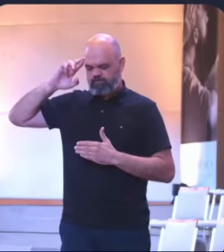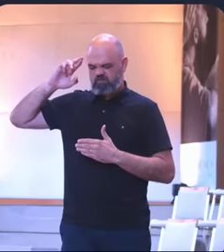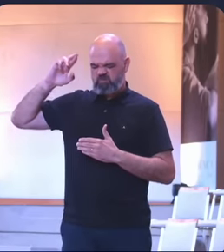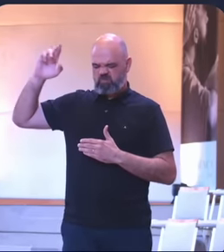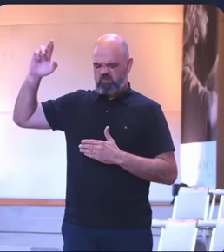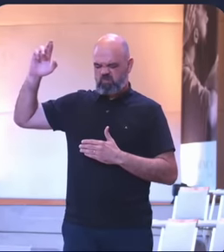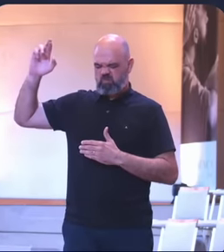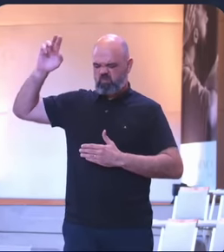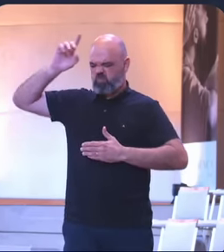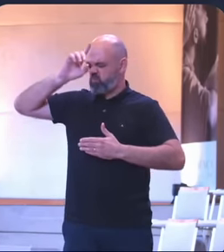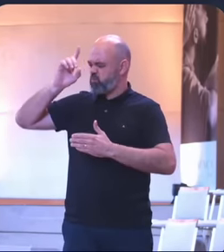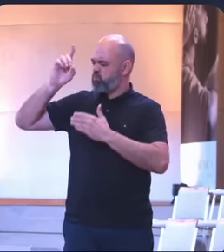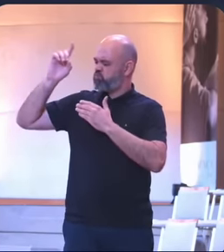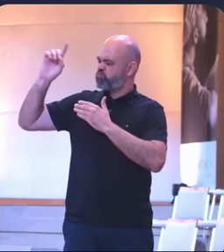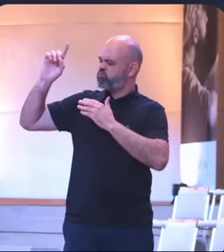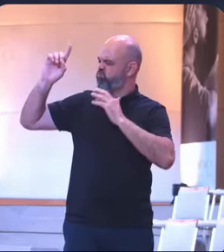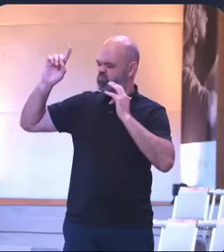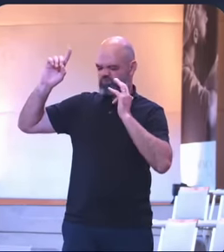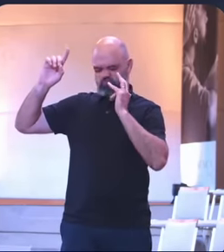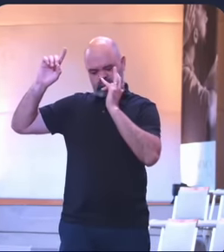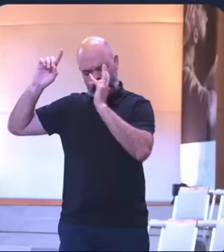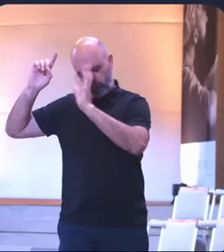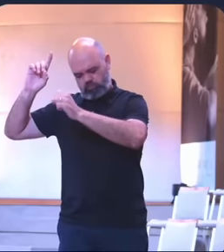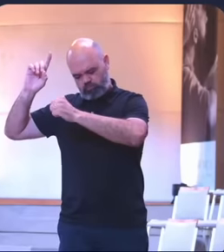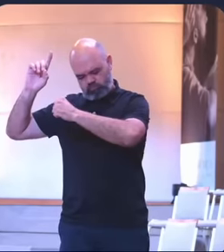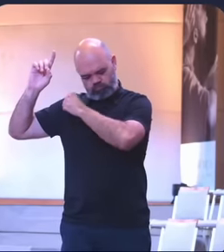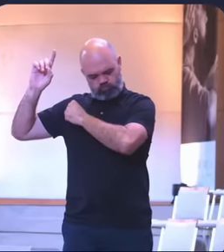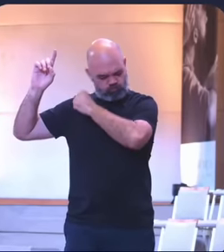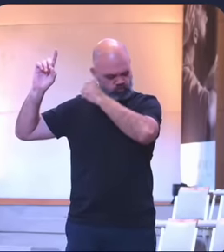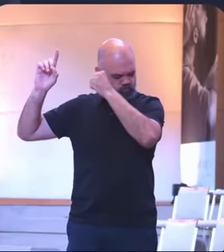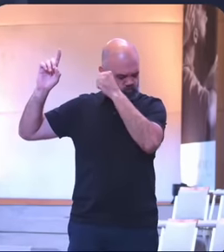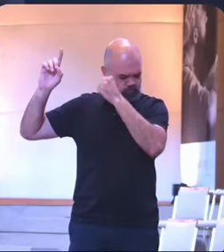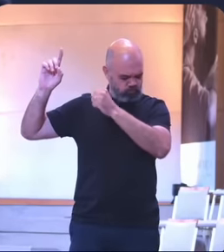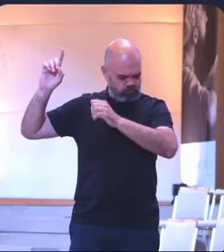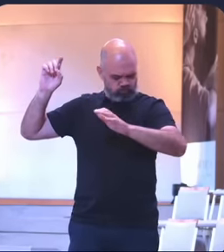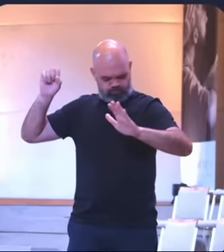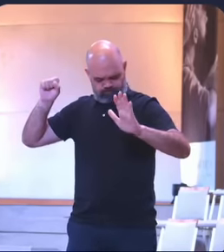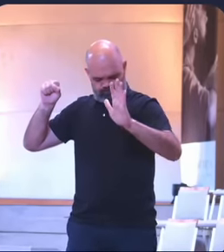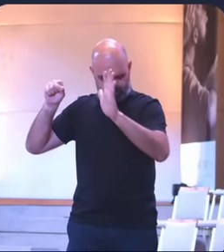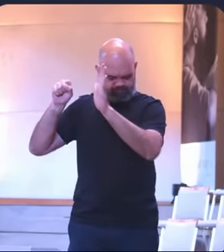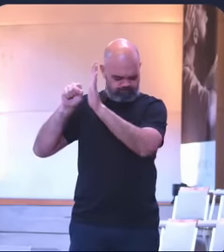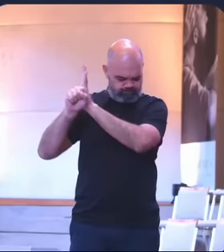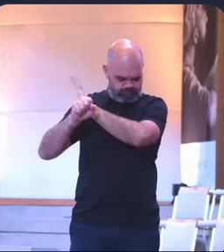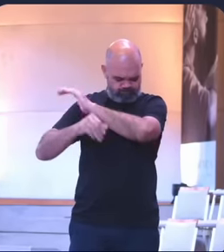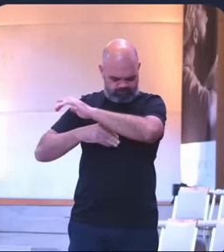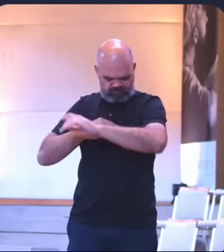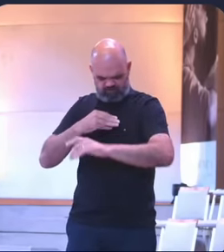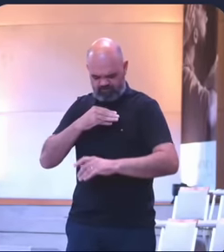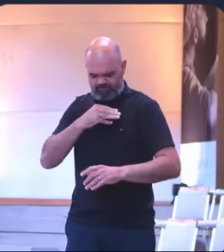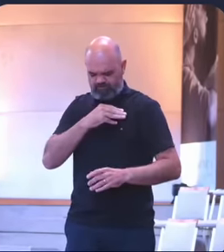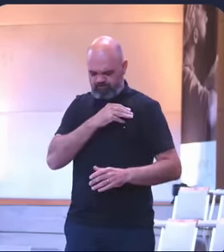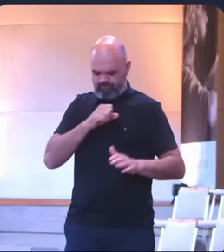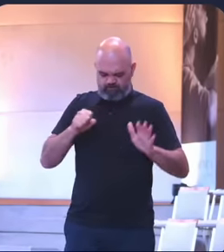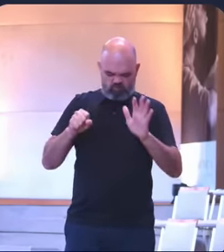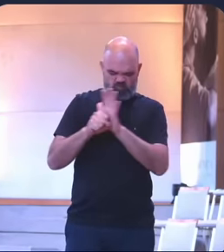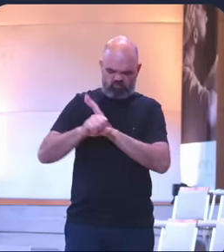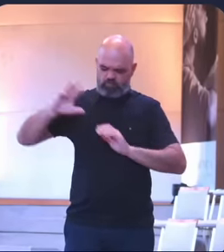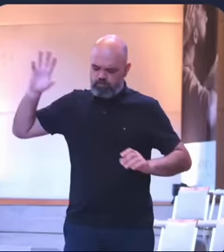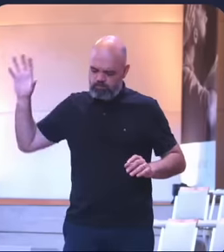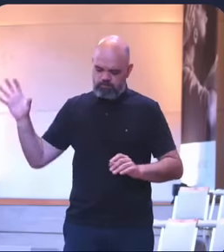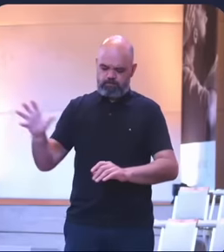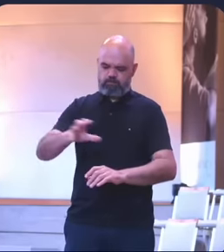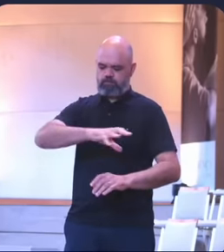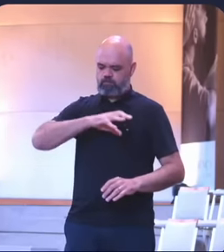é Deus, tremendo, poderoso, cheio de misericórdia, cheio de amor, e